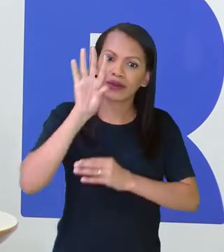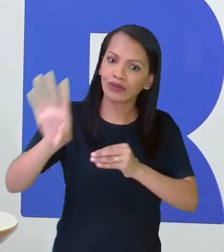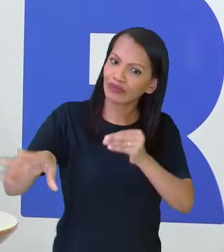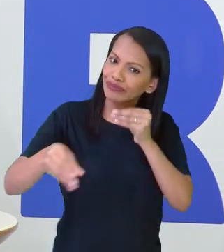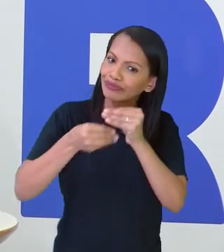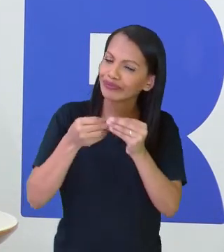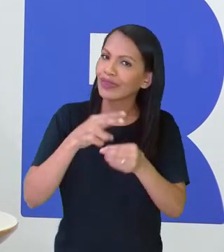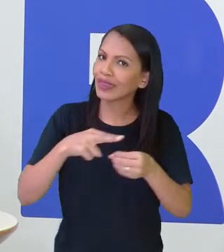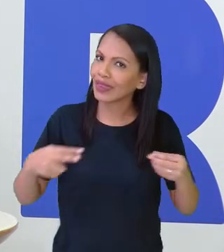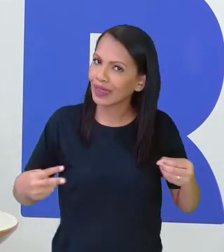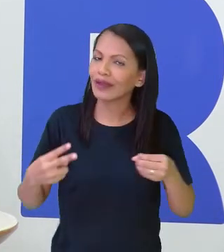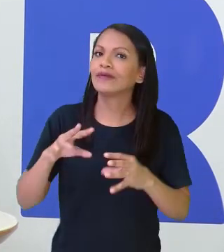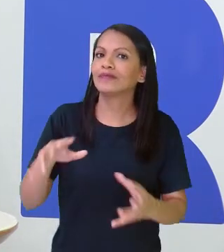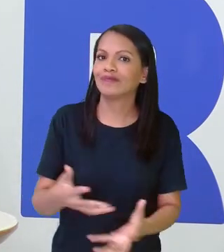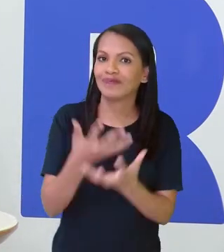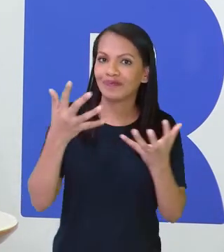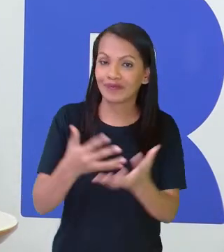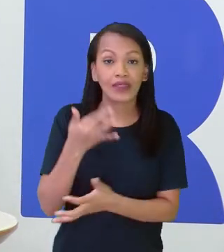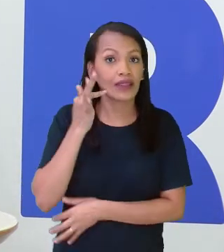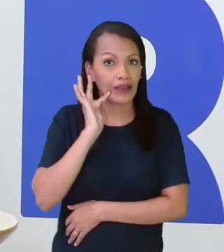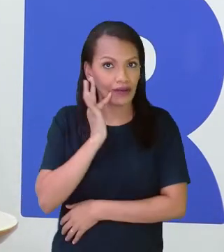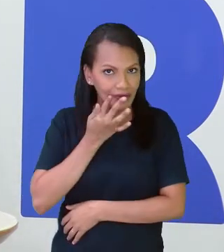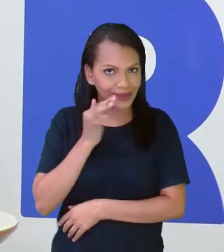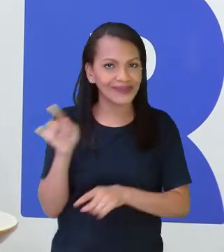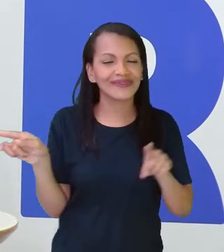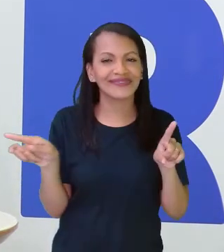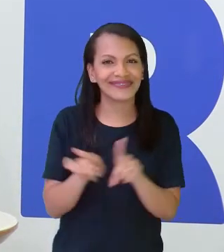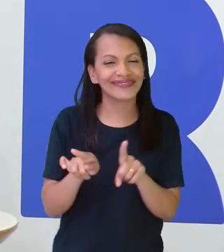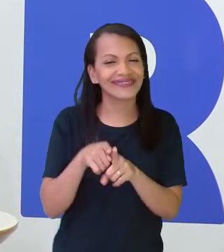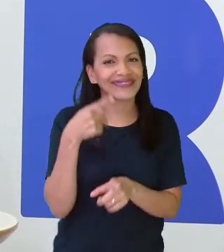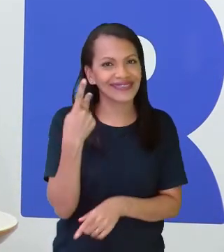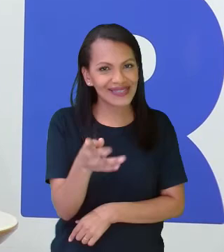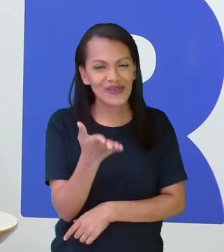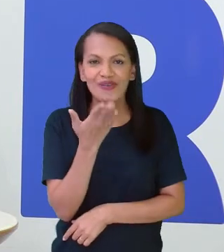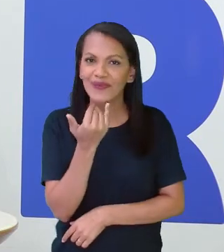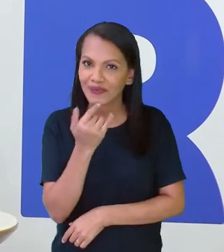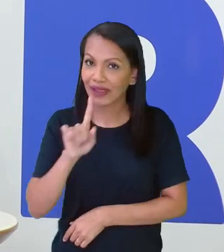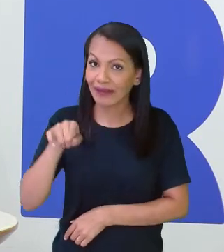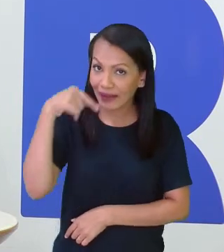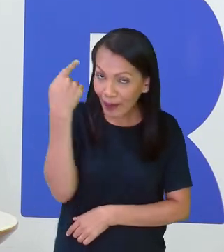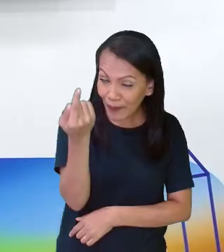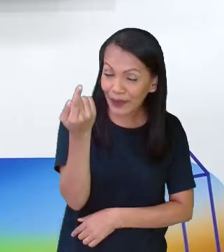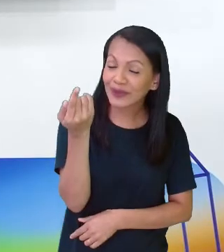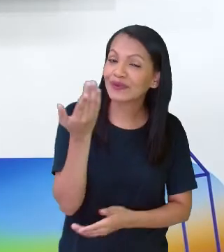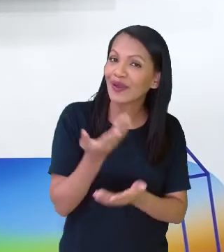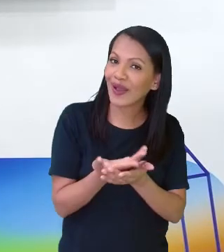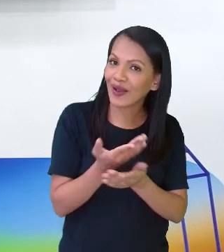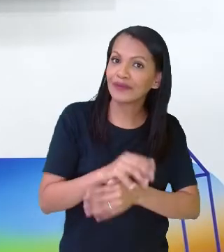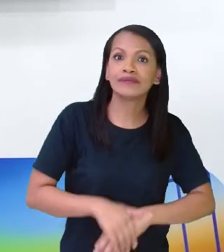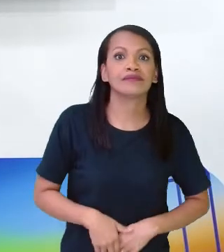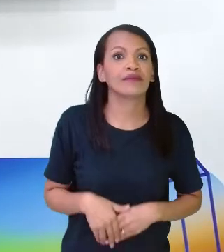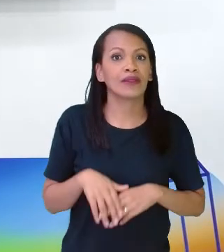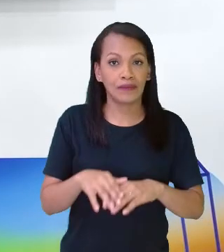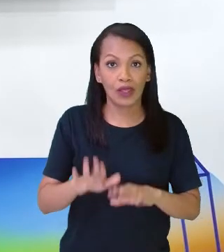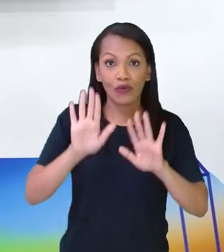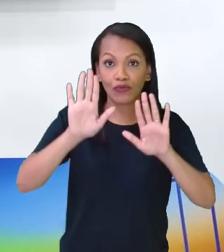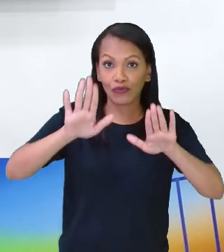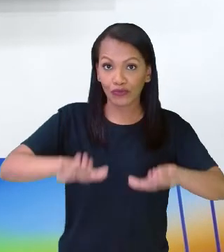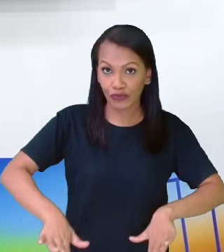os legumes, as frutas e as verduras na tua alimentação. Até a próxima. Pois é,